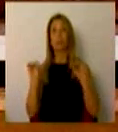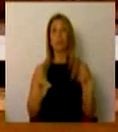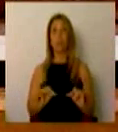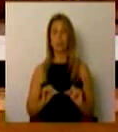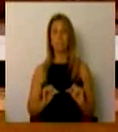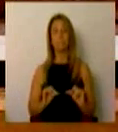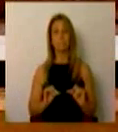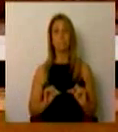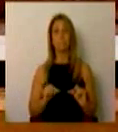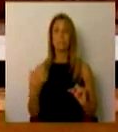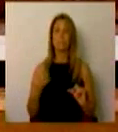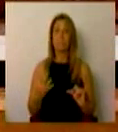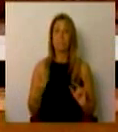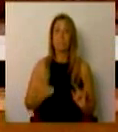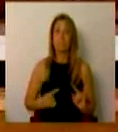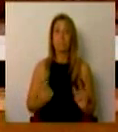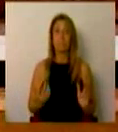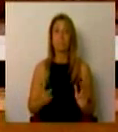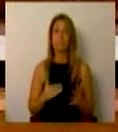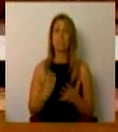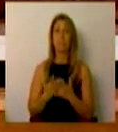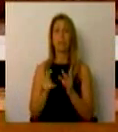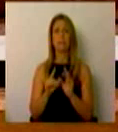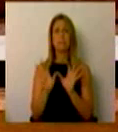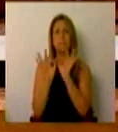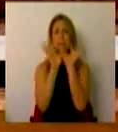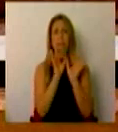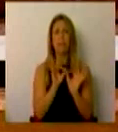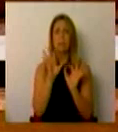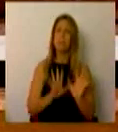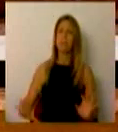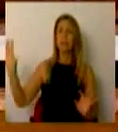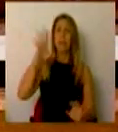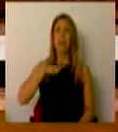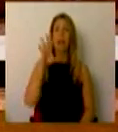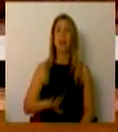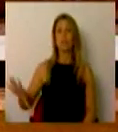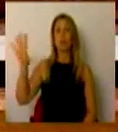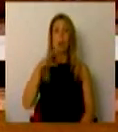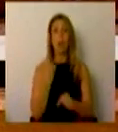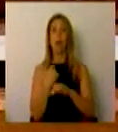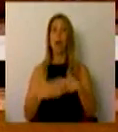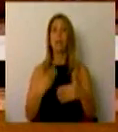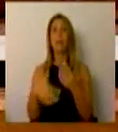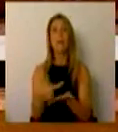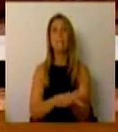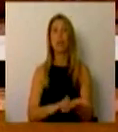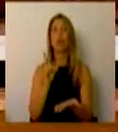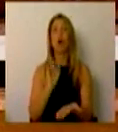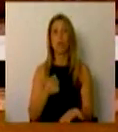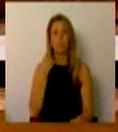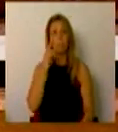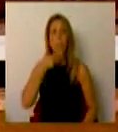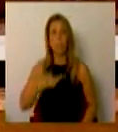na medida em que devem democratizar para todo o território nacional as atividades baseadas em conhecimento. Por